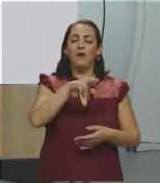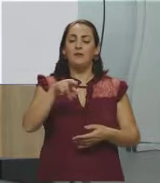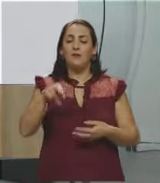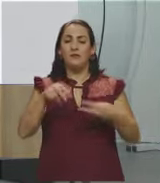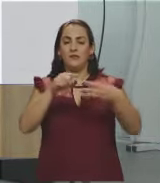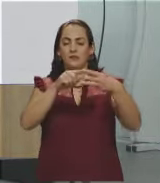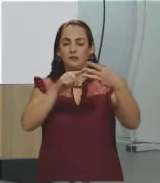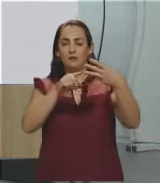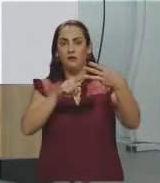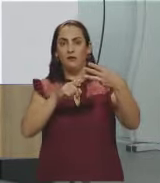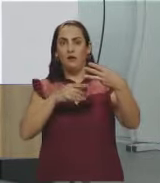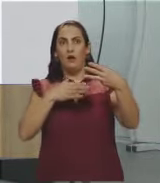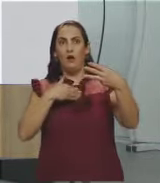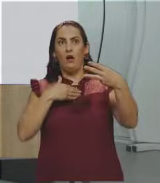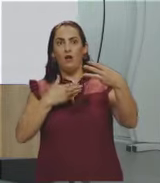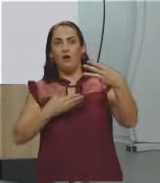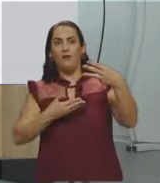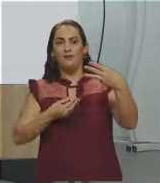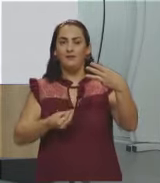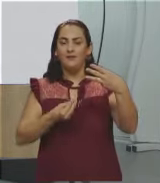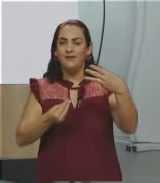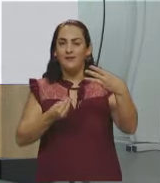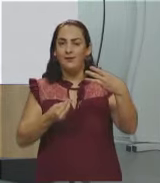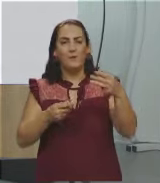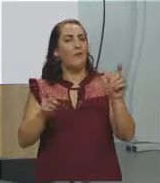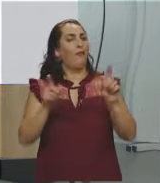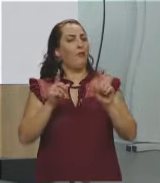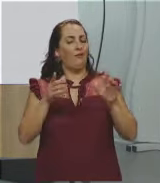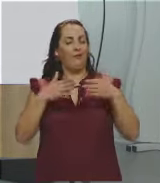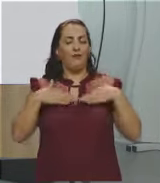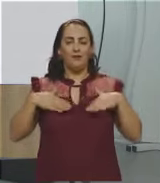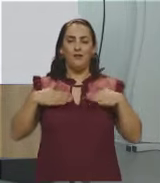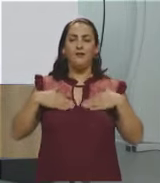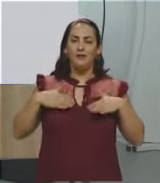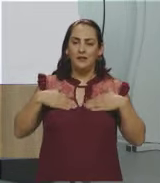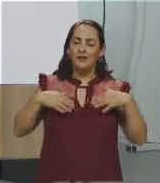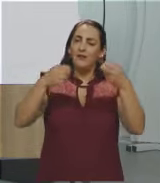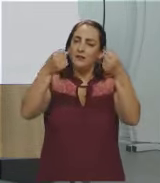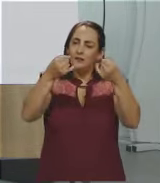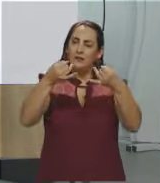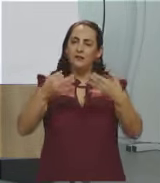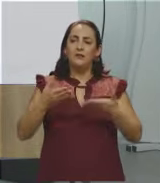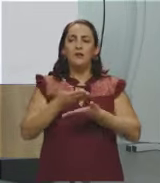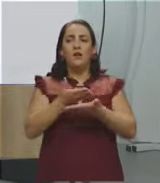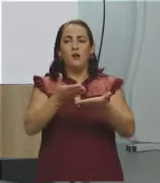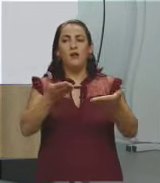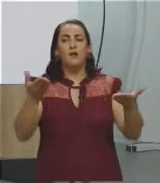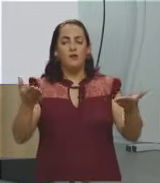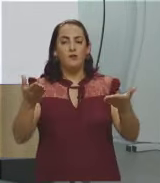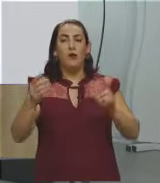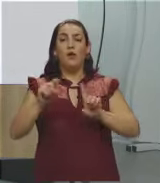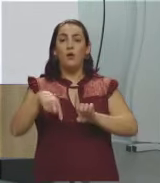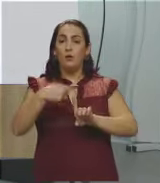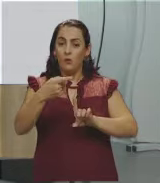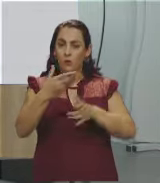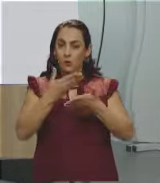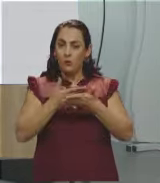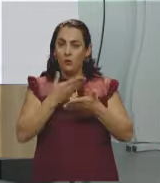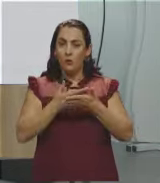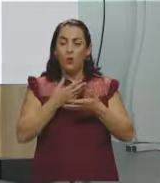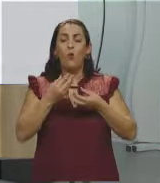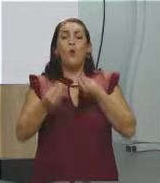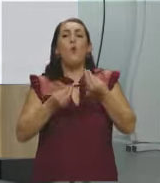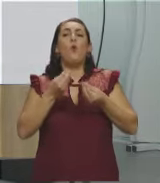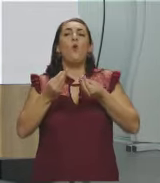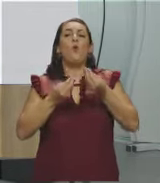está ficando doido. Calma, não é motivo para pânico, tá, pessoal? Eu vou ensinar para vocês aqui e nas próximas aulas como lidar